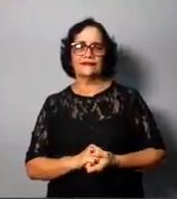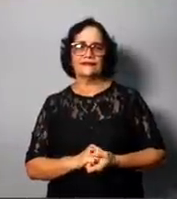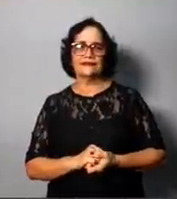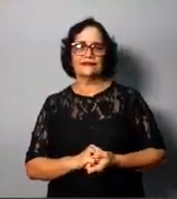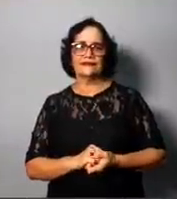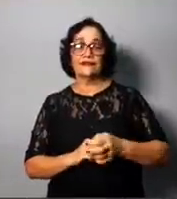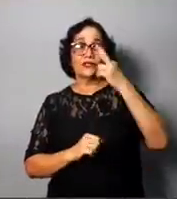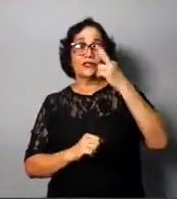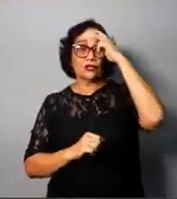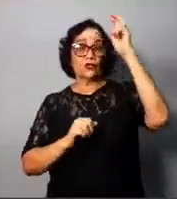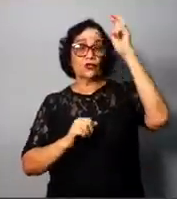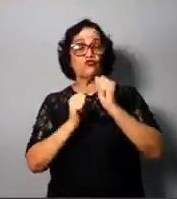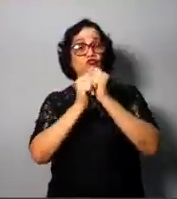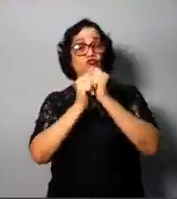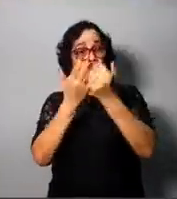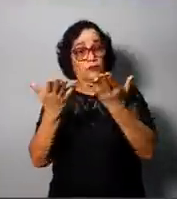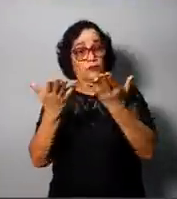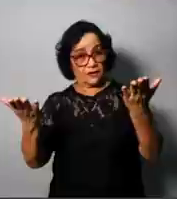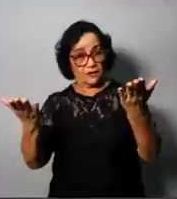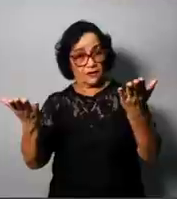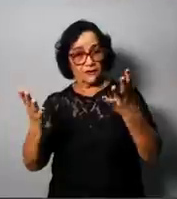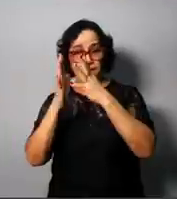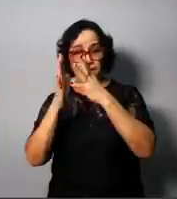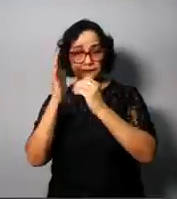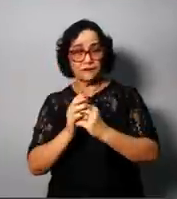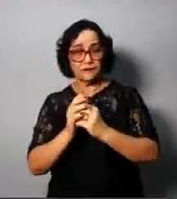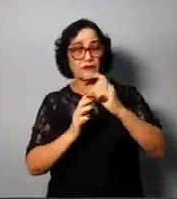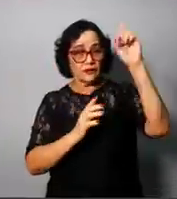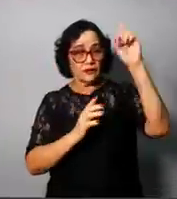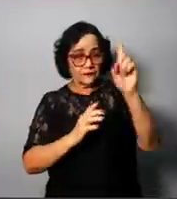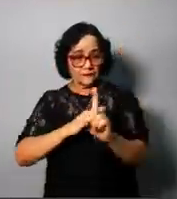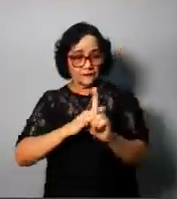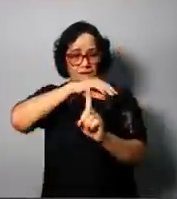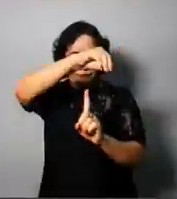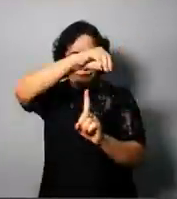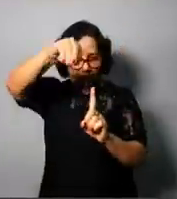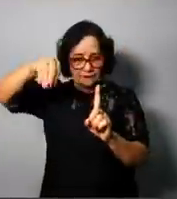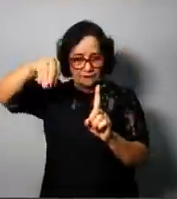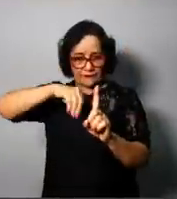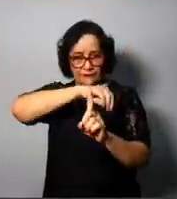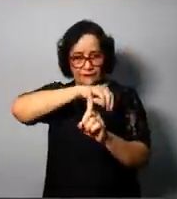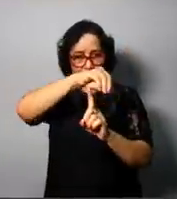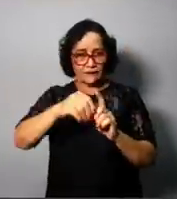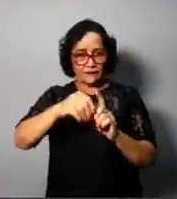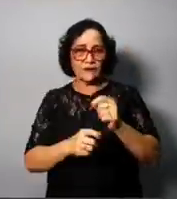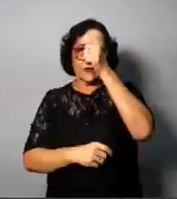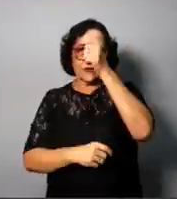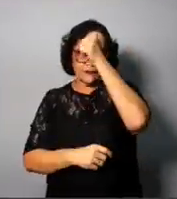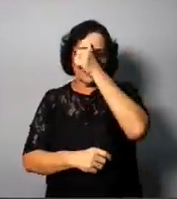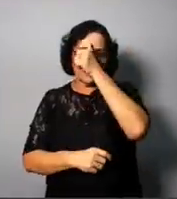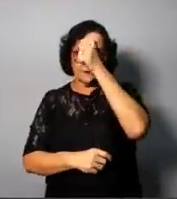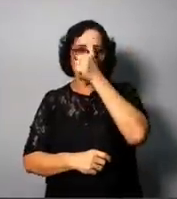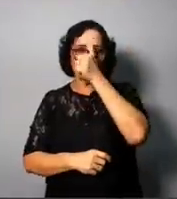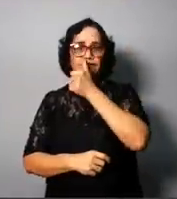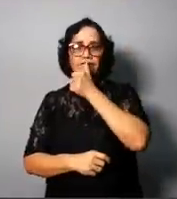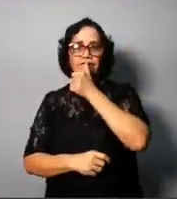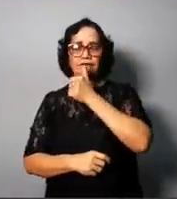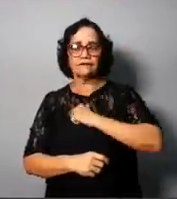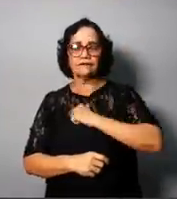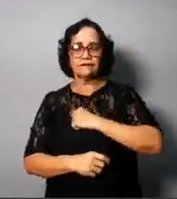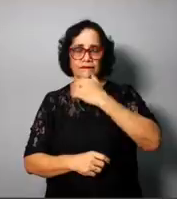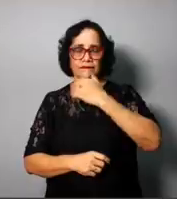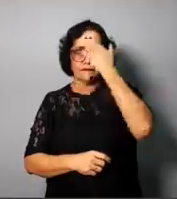O Senhor esteja convosco. Ele está no meio de nós. Proclamação do Evangelho de Jesus Cristo segundo